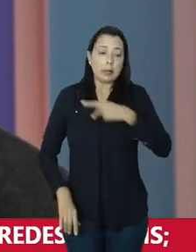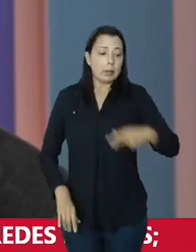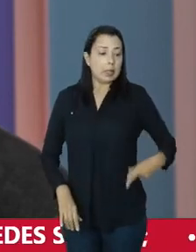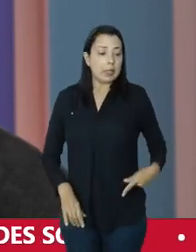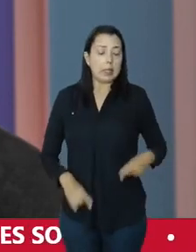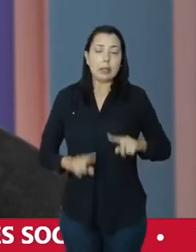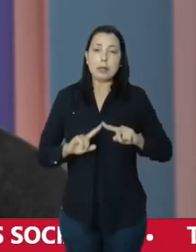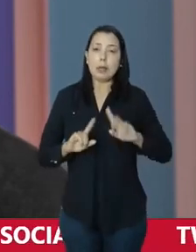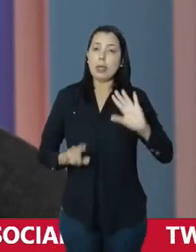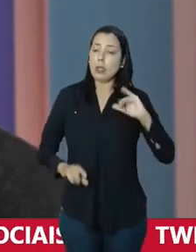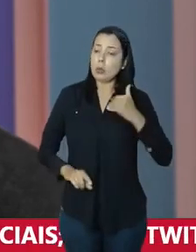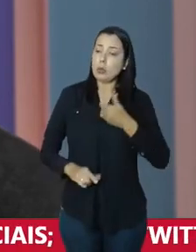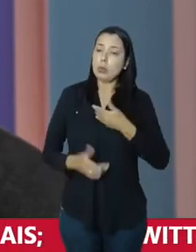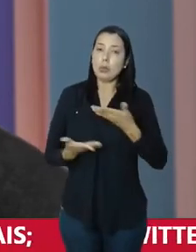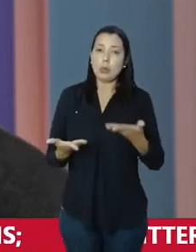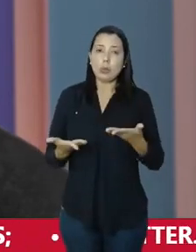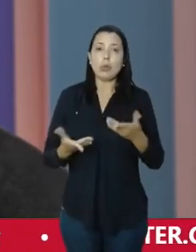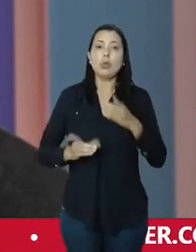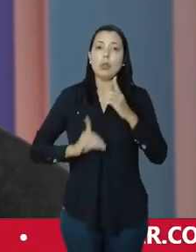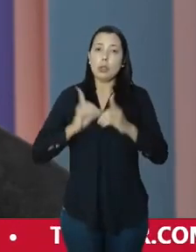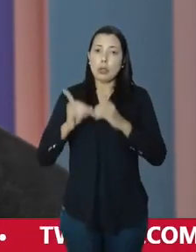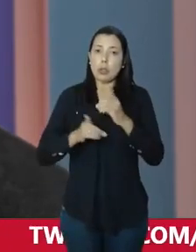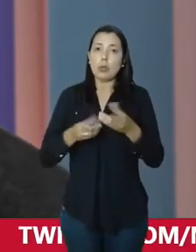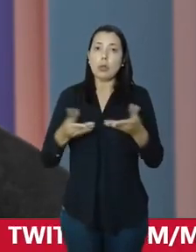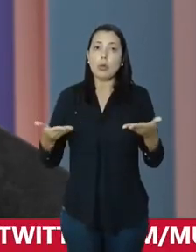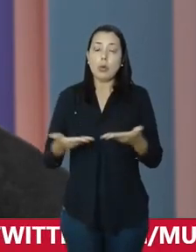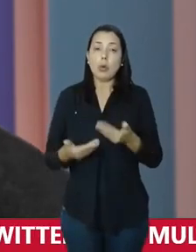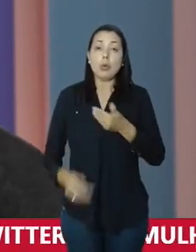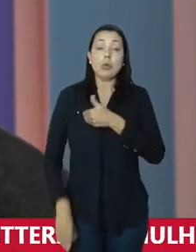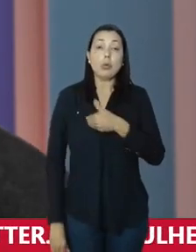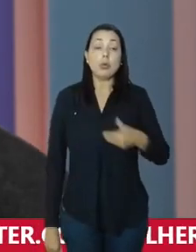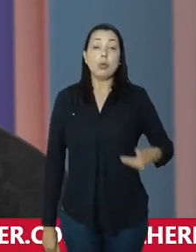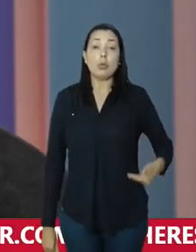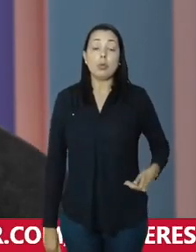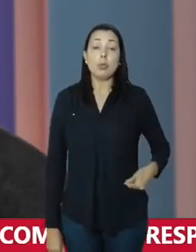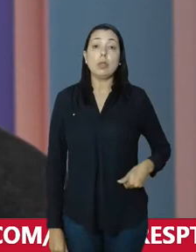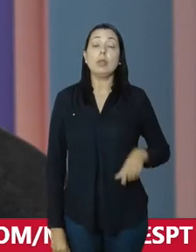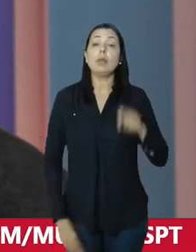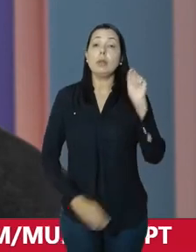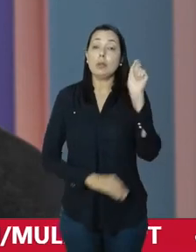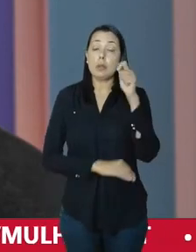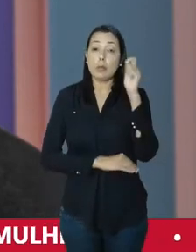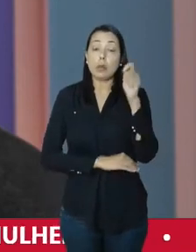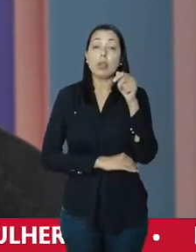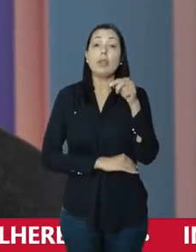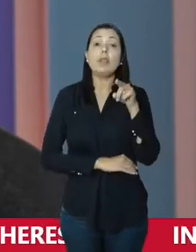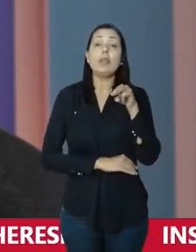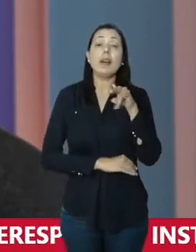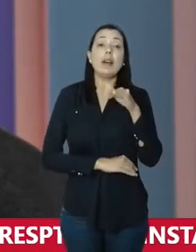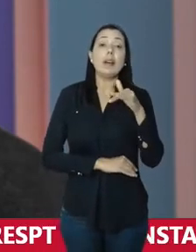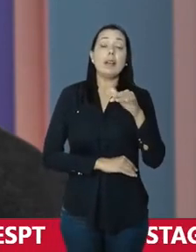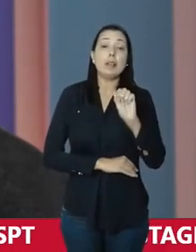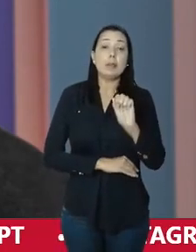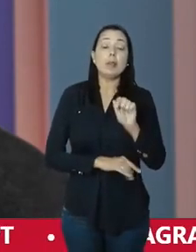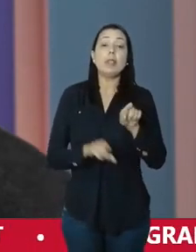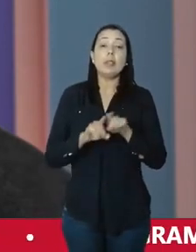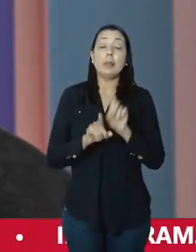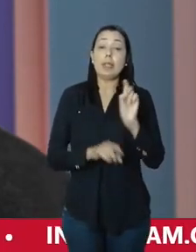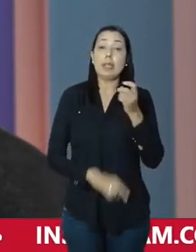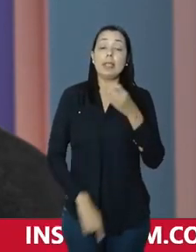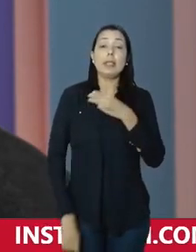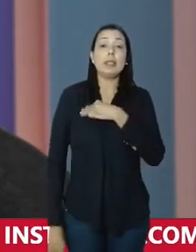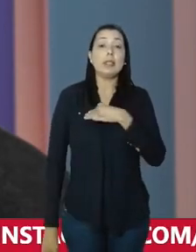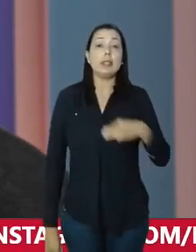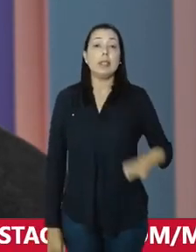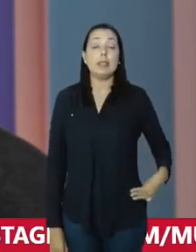para todos nós. Eu converso hoje com a governadora do Rio Grande do Norte, Fátima Bezerra, e também com a ex-ministra